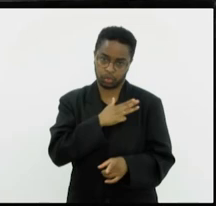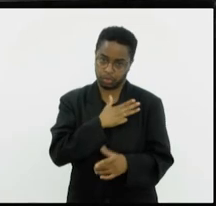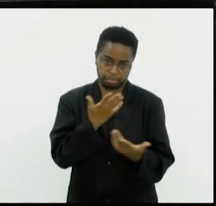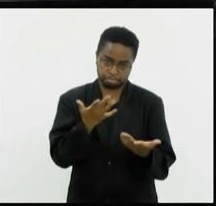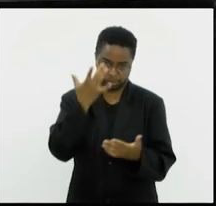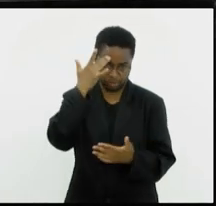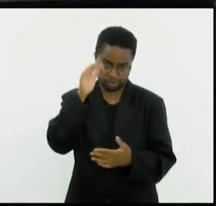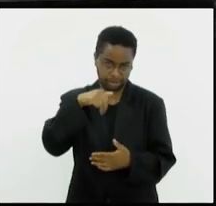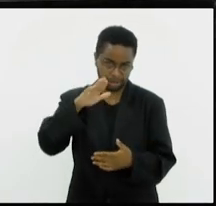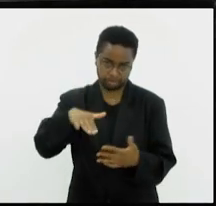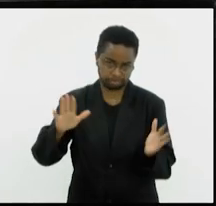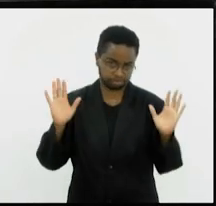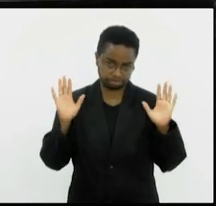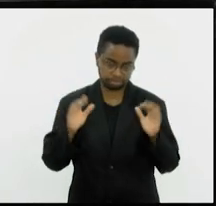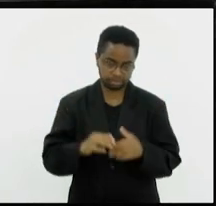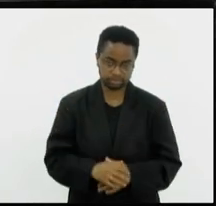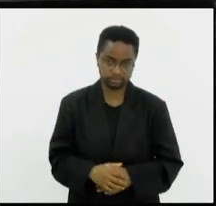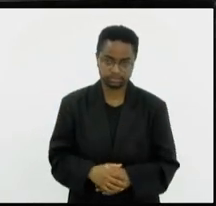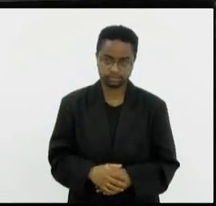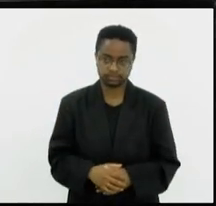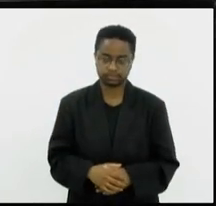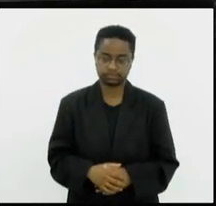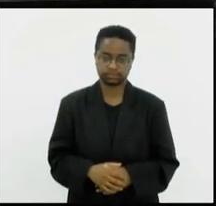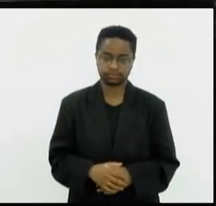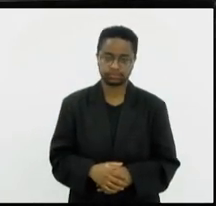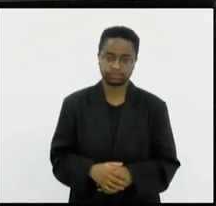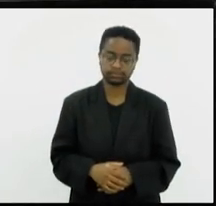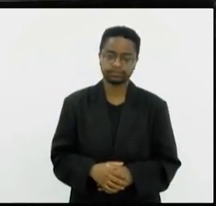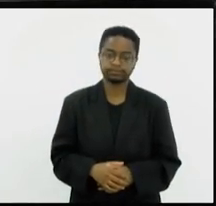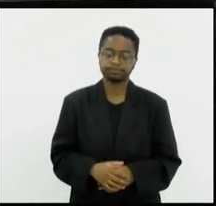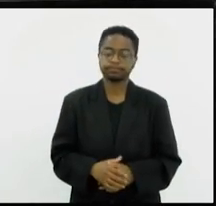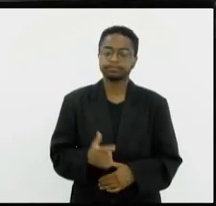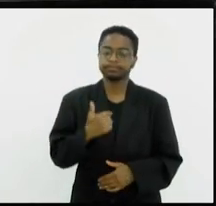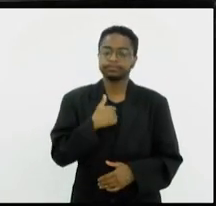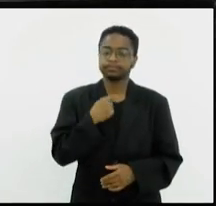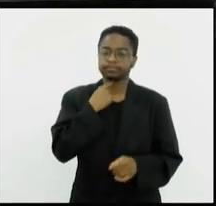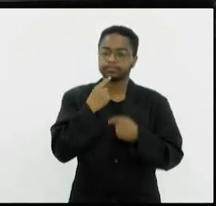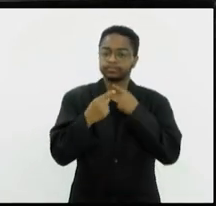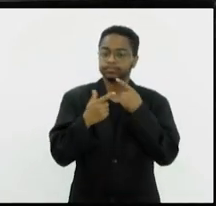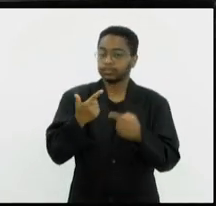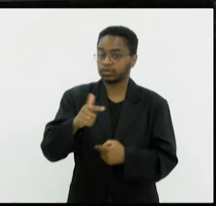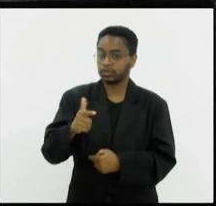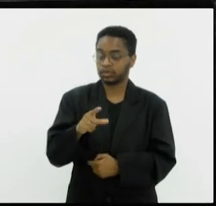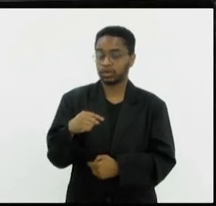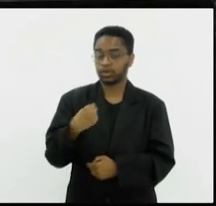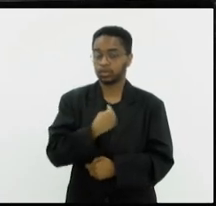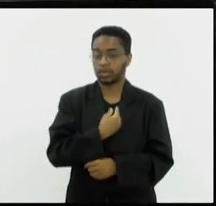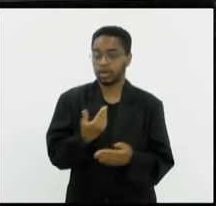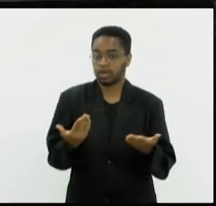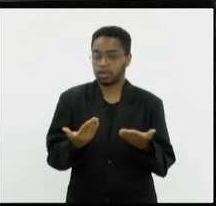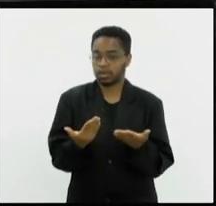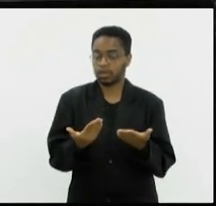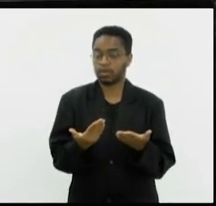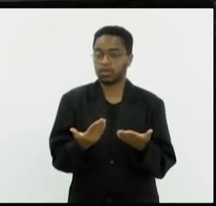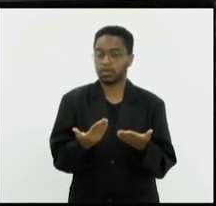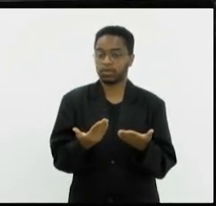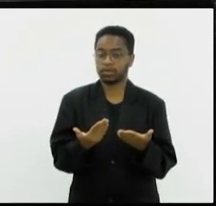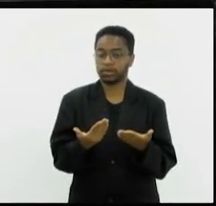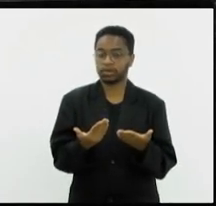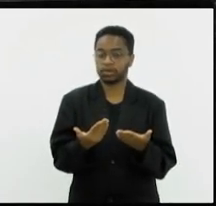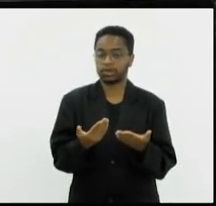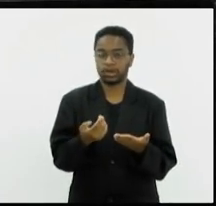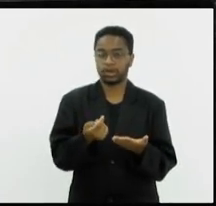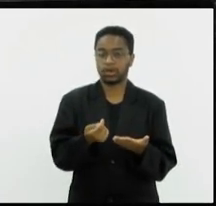de quem eu não tenho a menor dúvida que nós estamos caminhando para um para um quadro